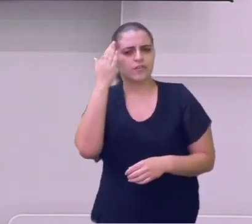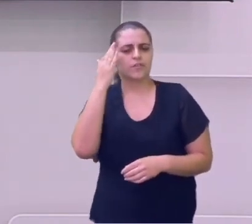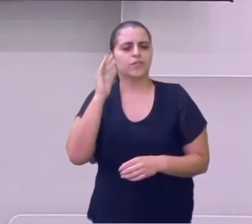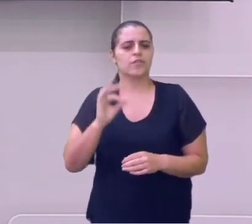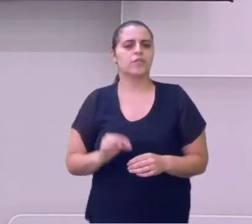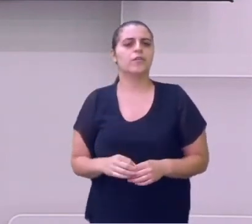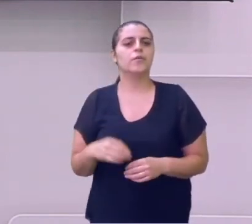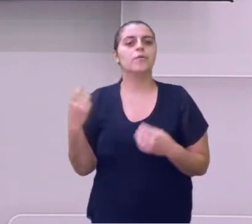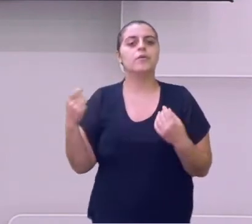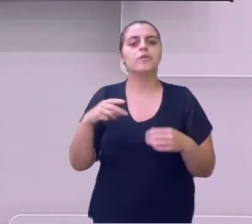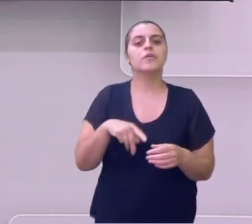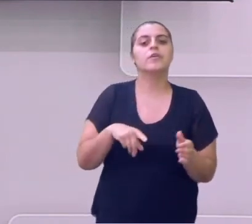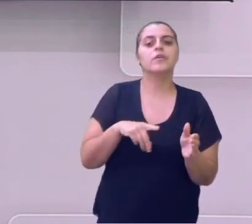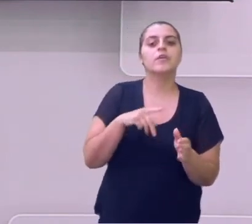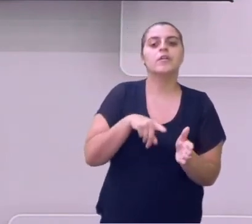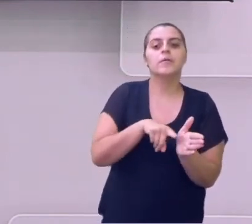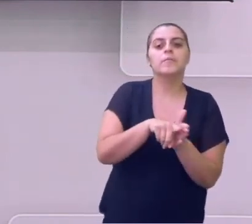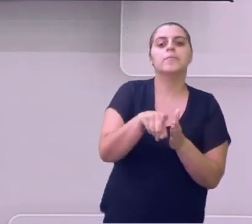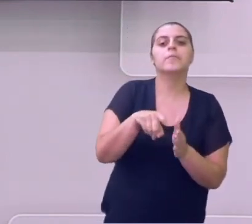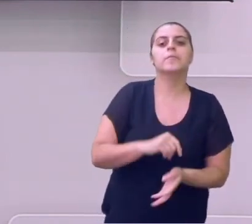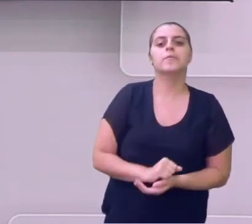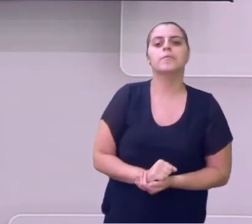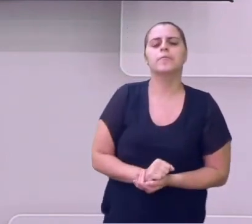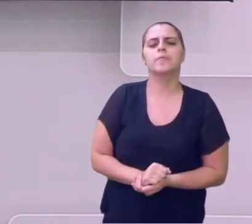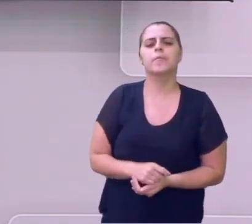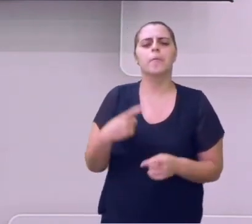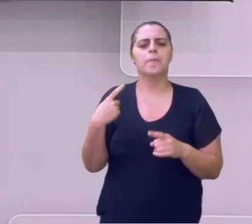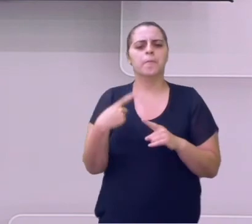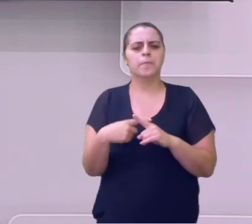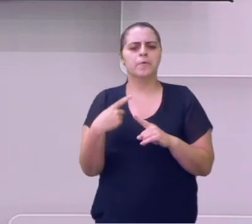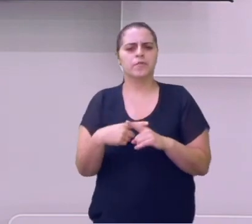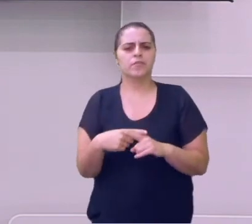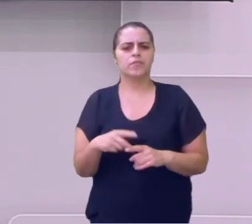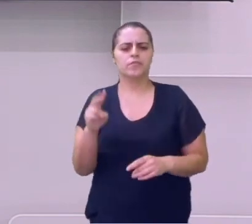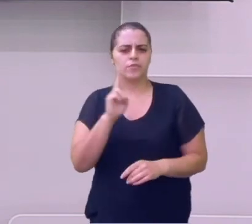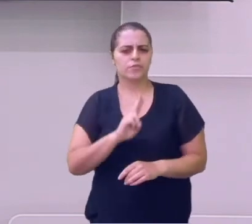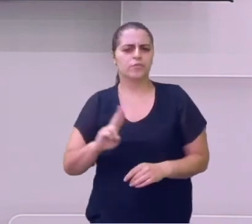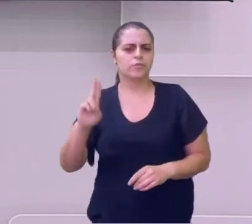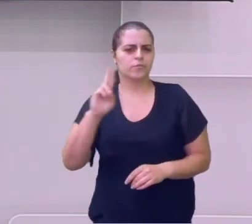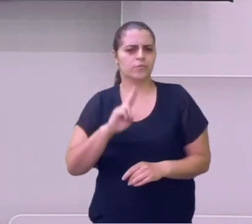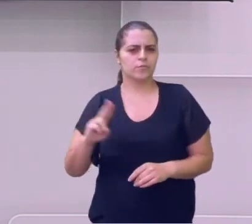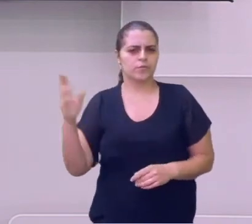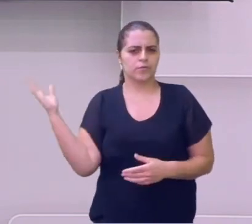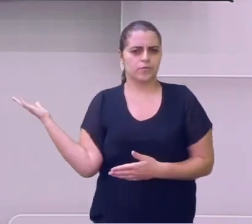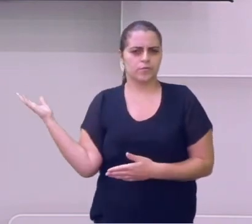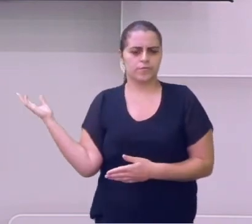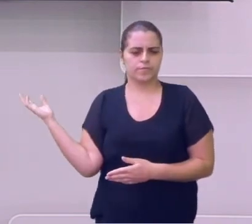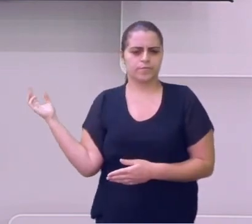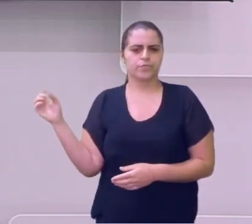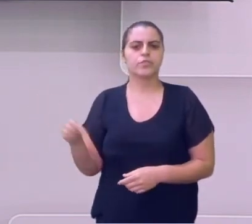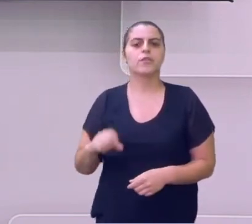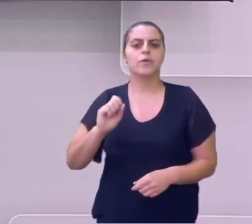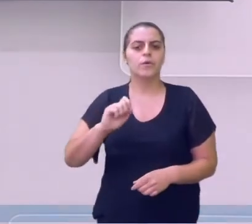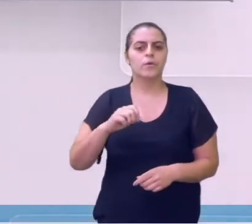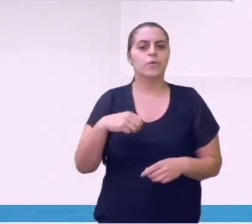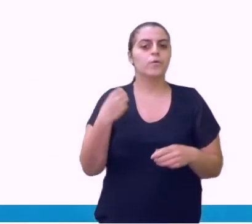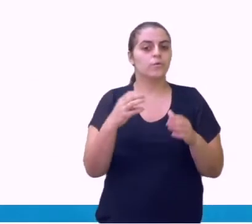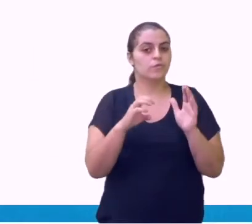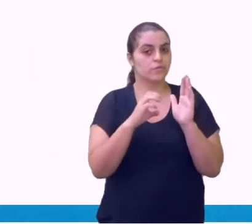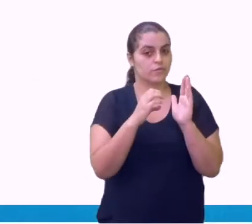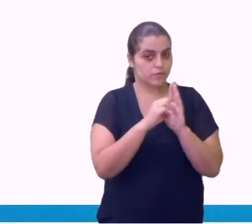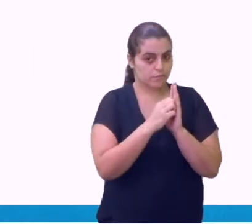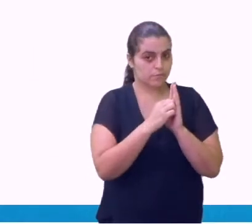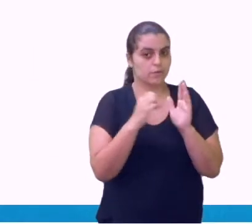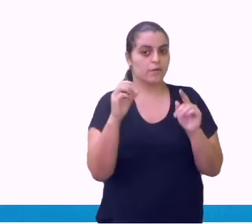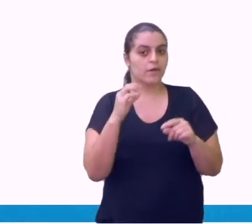entenderem o que o problema matemático está pedindo. Porque se você utilizar o sinal errado, a